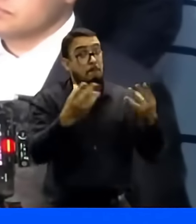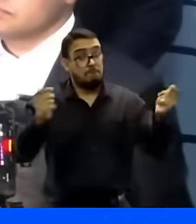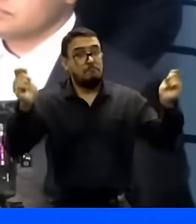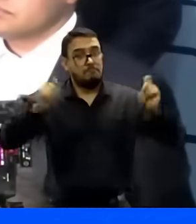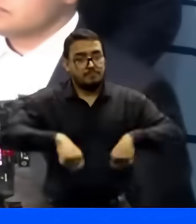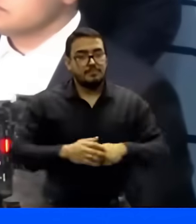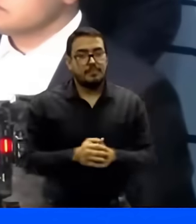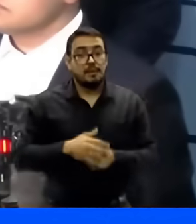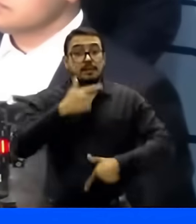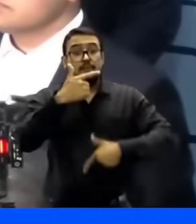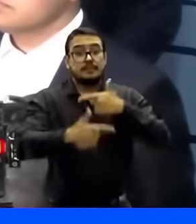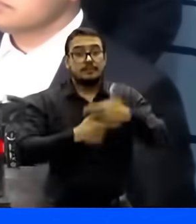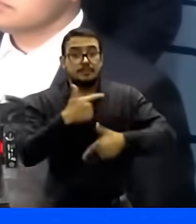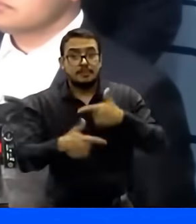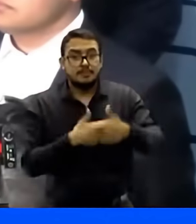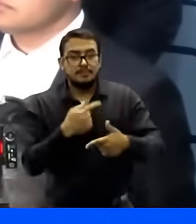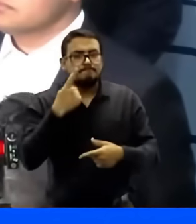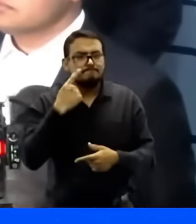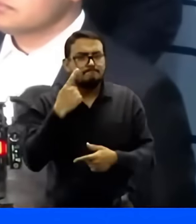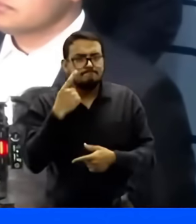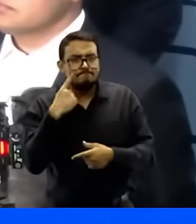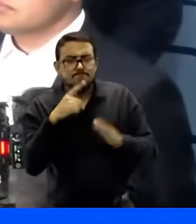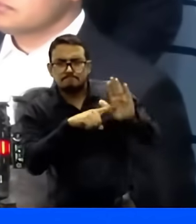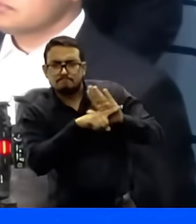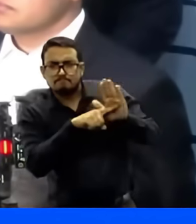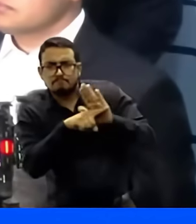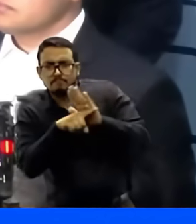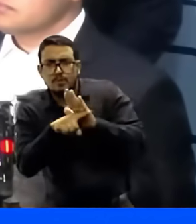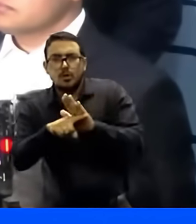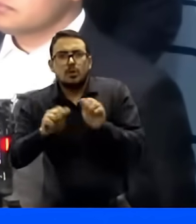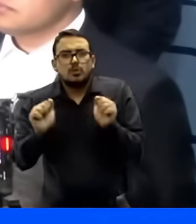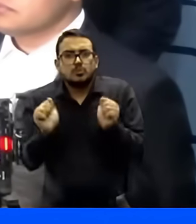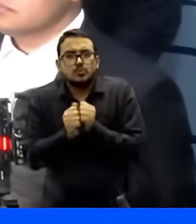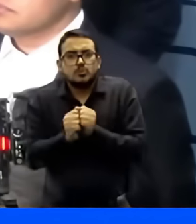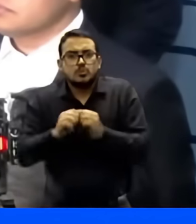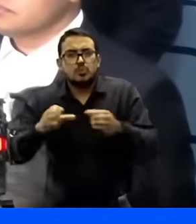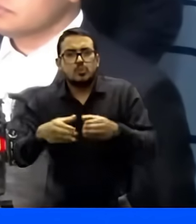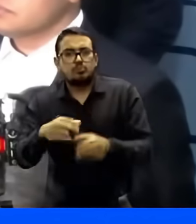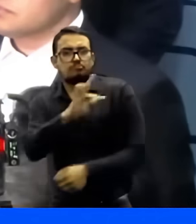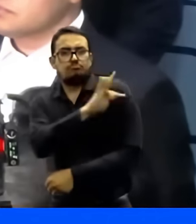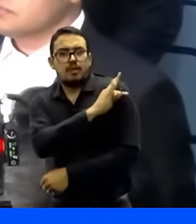de colher os dados junto com um grupo de técnicos de